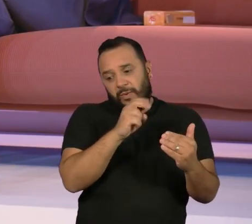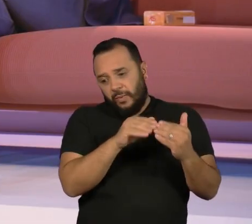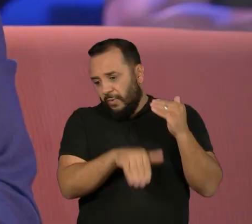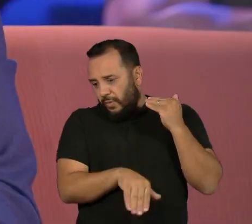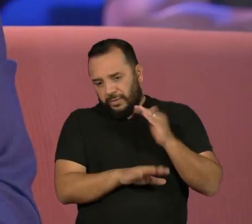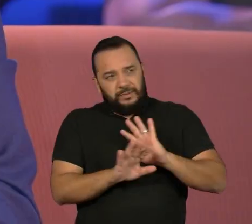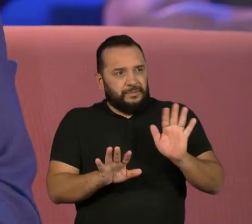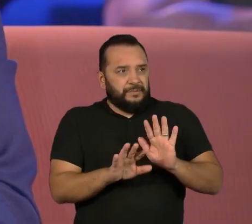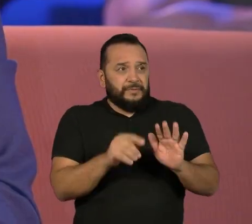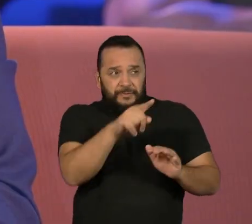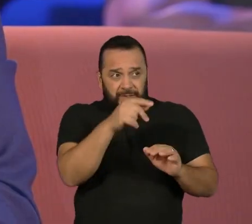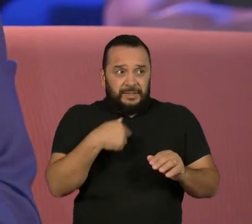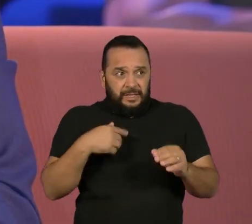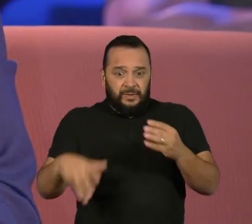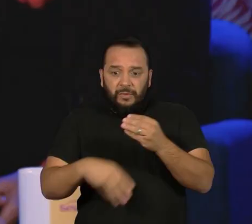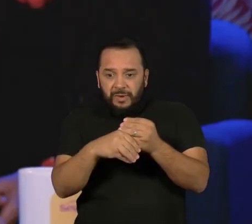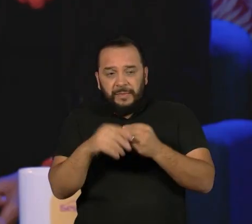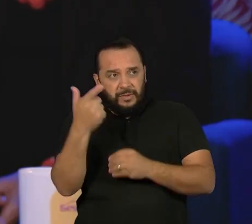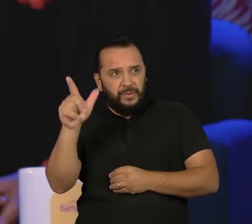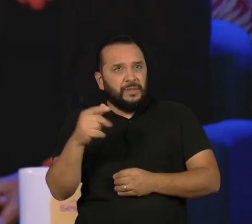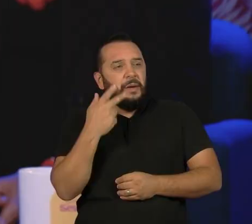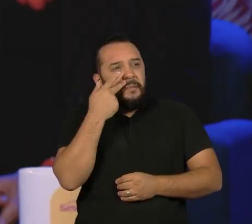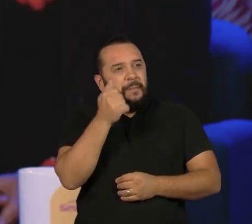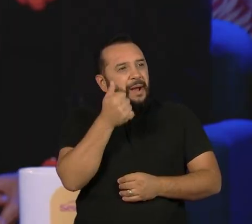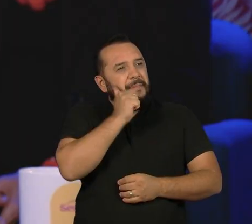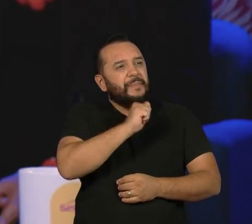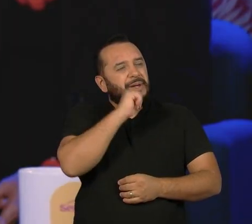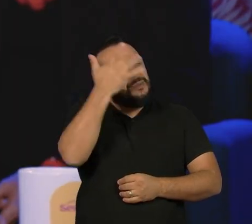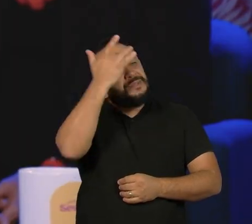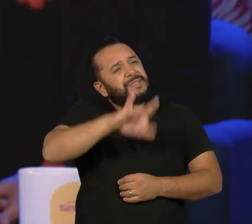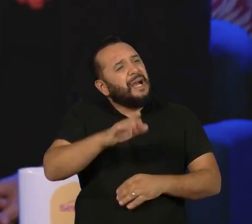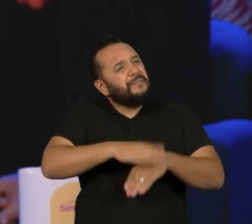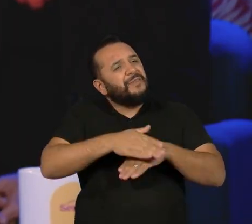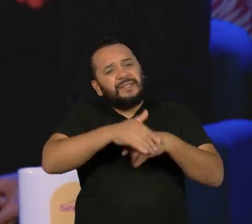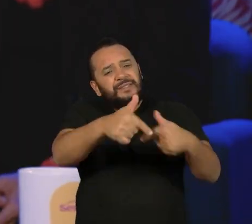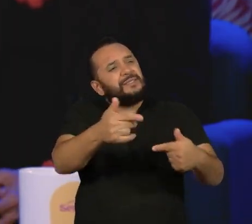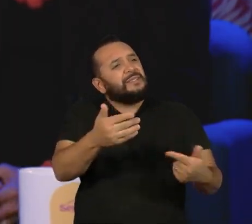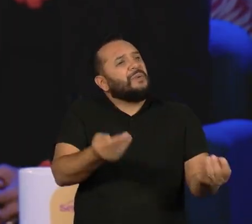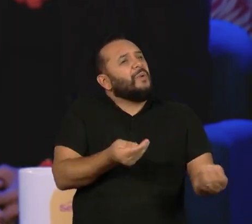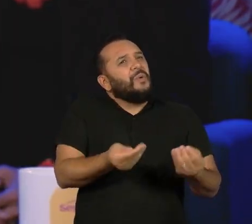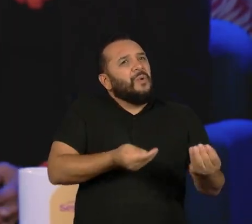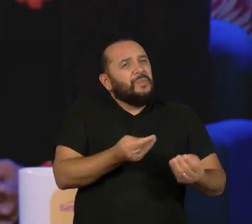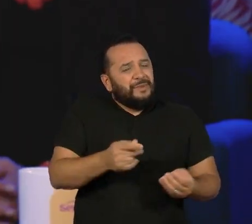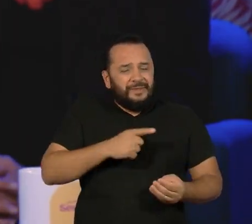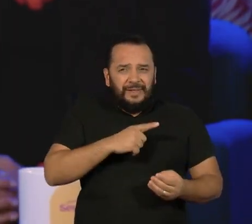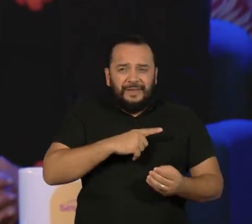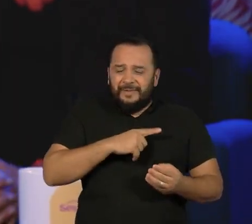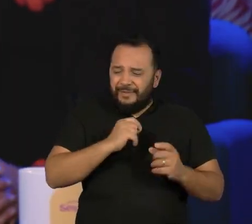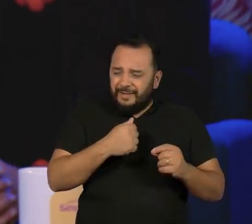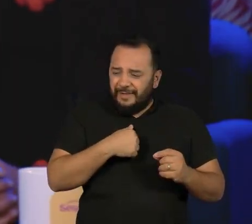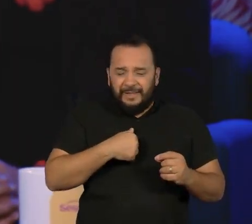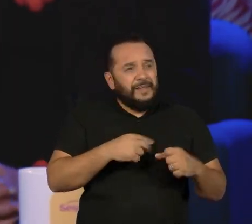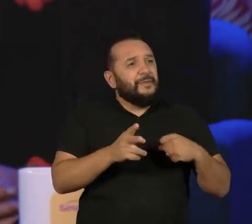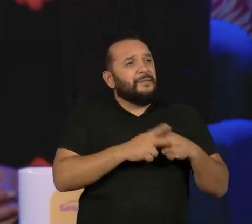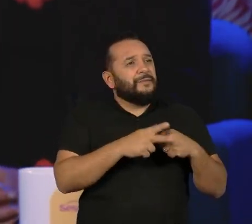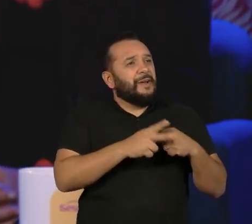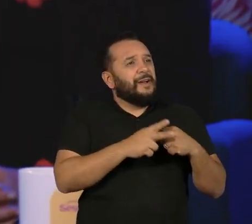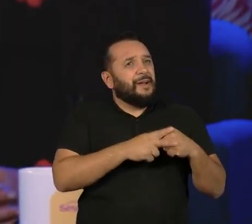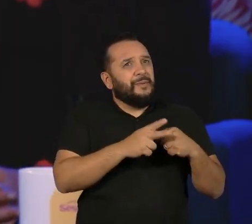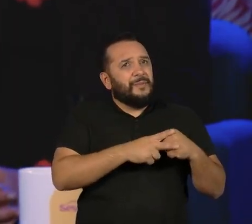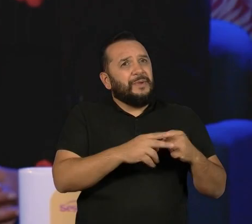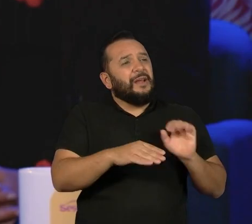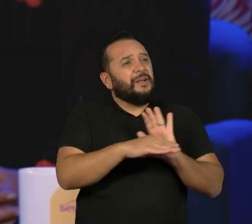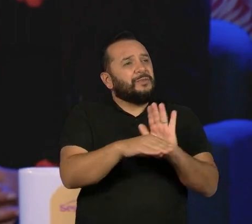outro. Quando o pai não sabe o que fazer, ou a mãe não sabe o que fazer, tem um verbo que é essencial para a melhoria das